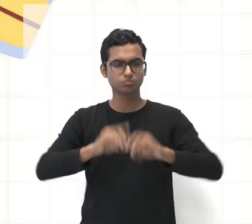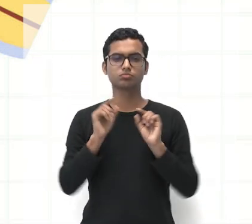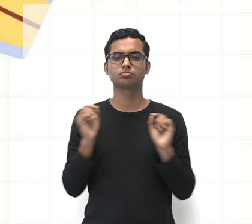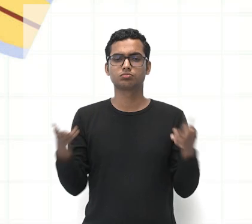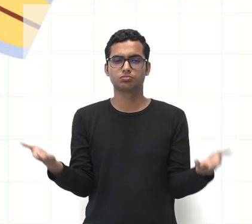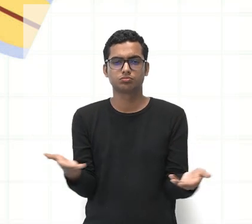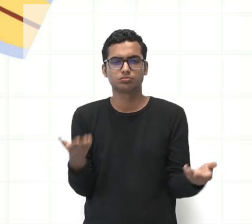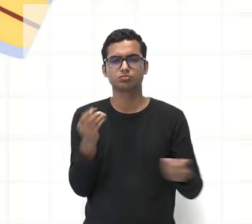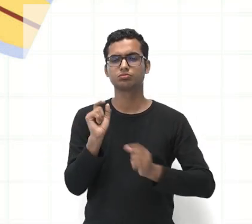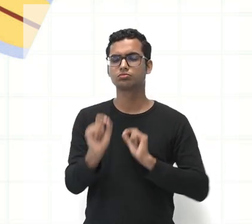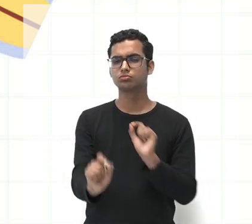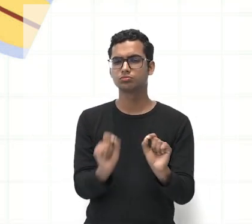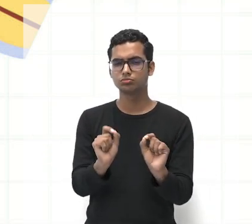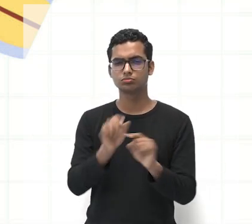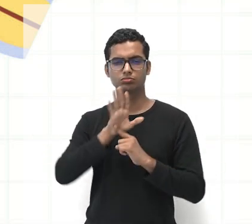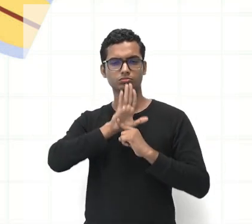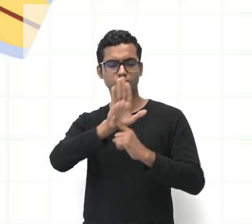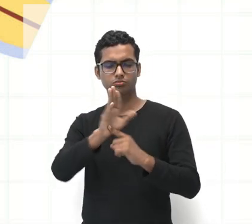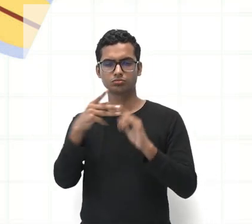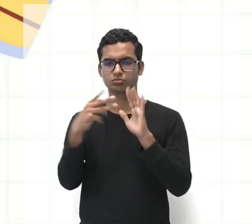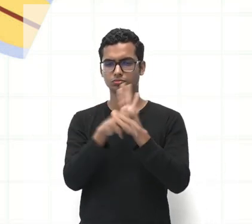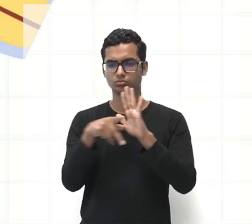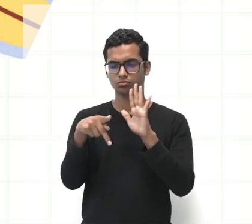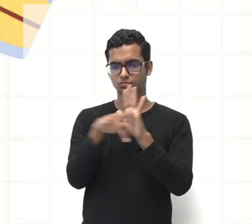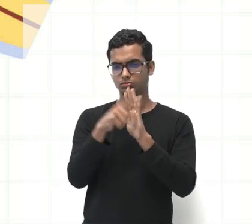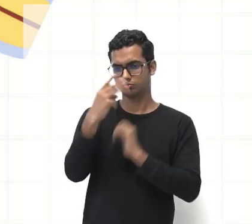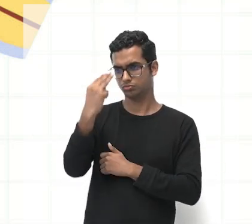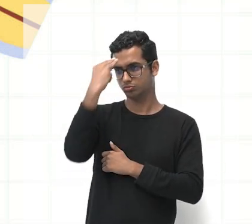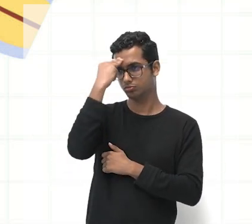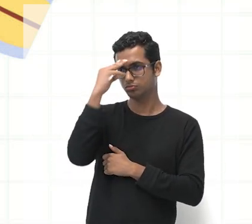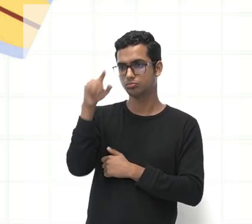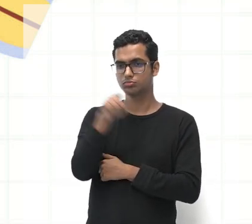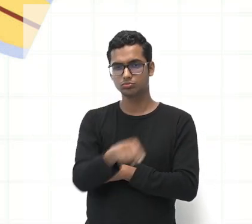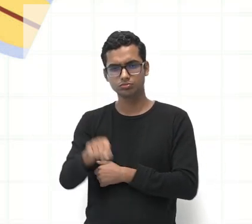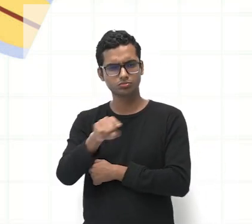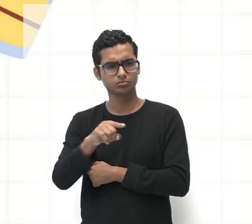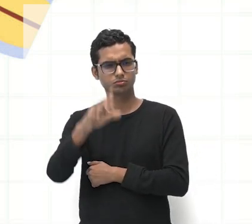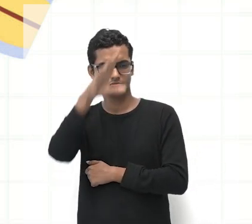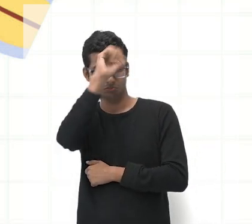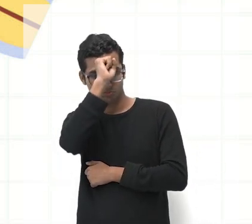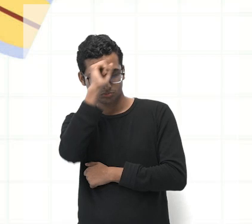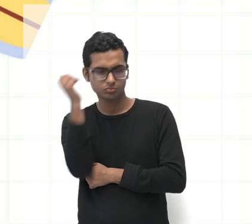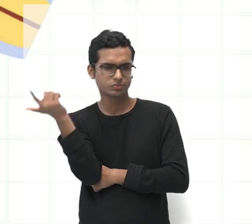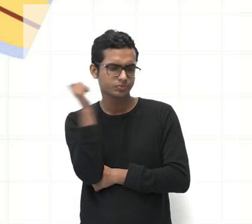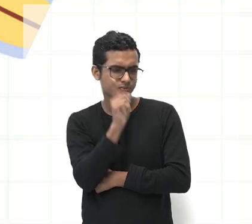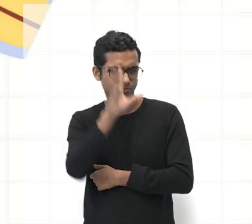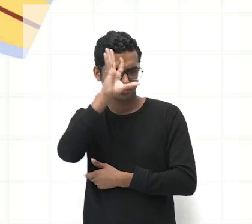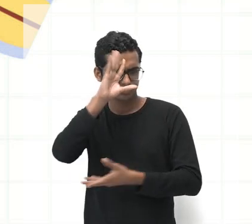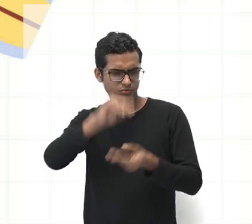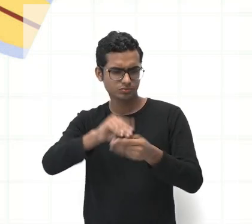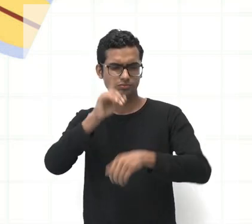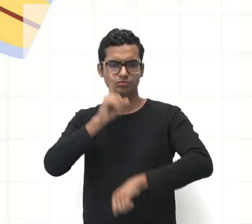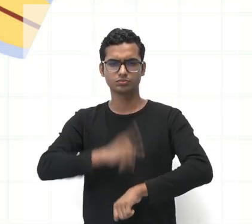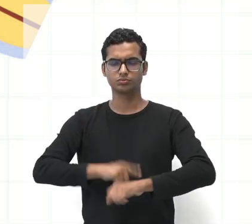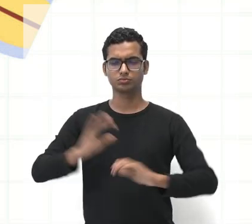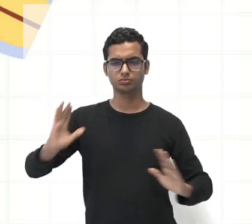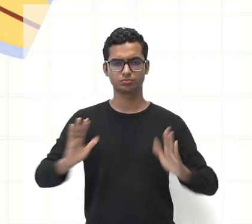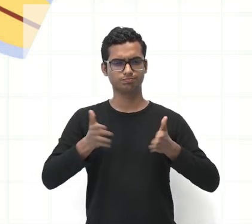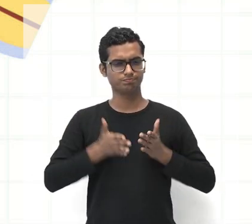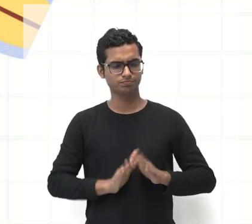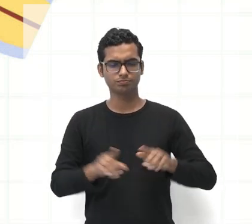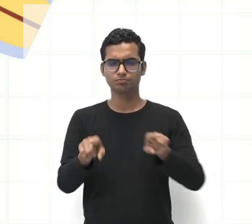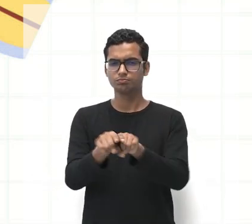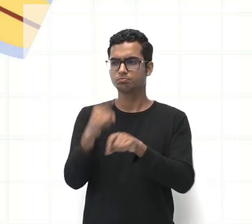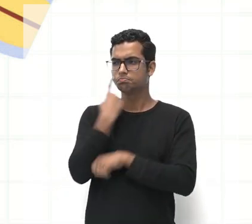vai fazer essa luz, a partir da memória que você tem, de todo o aprendizado que você adquire desde nascer, né, observando